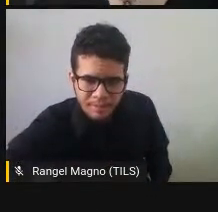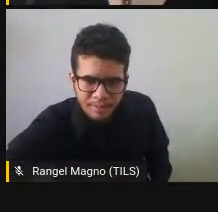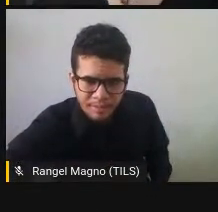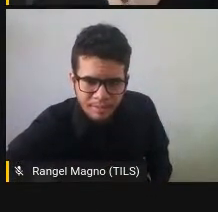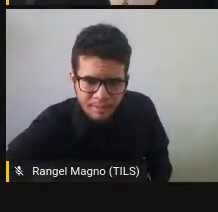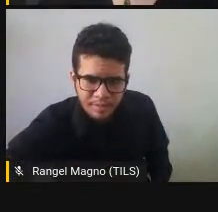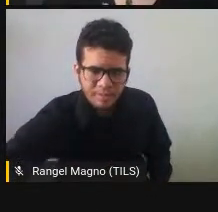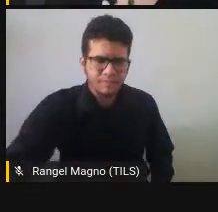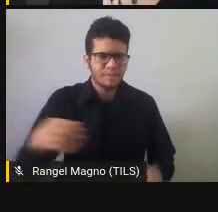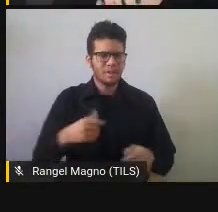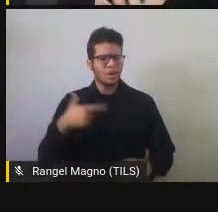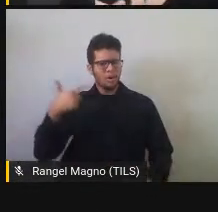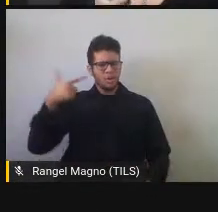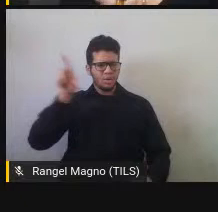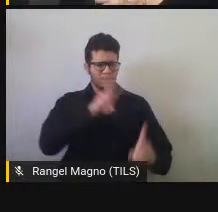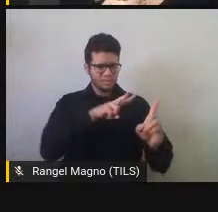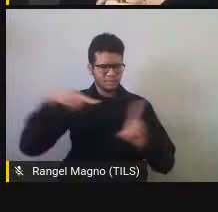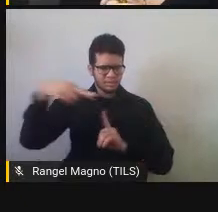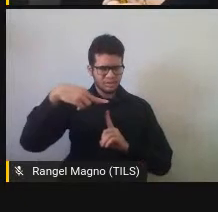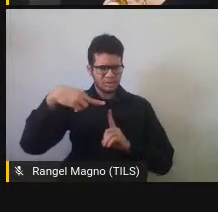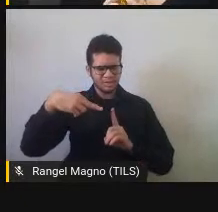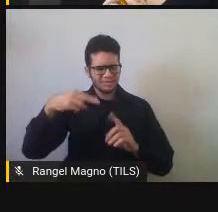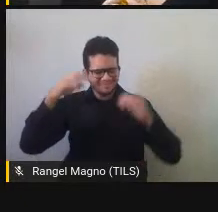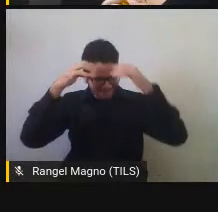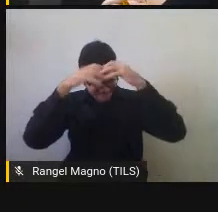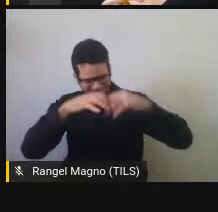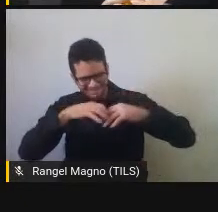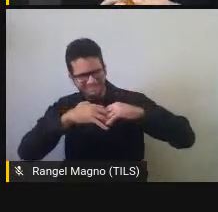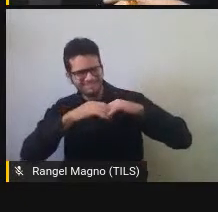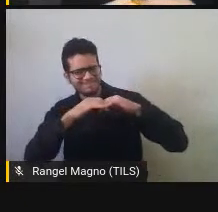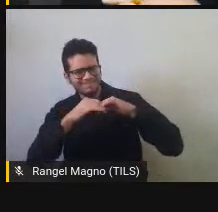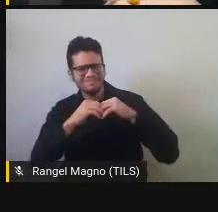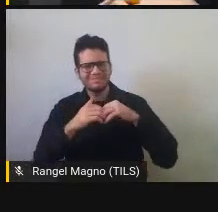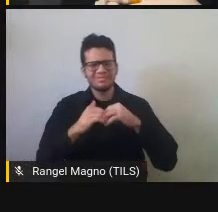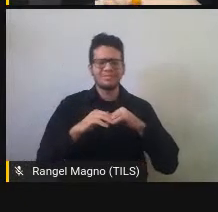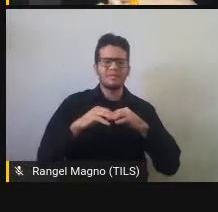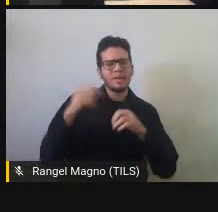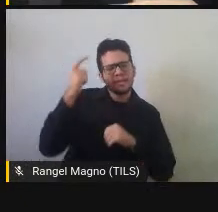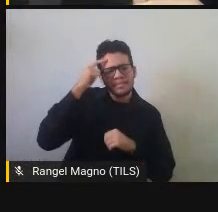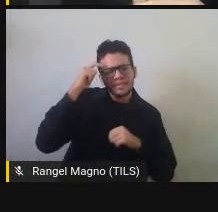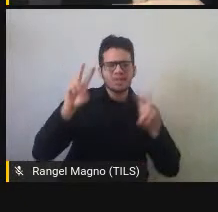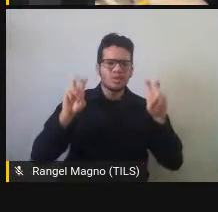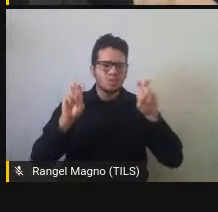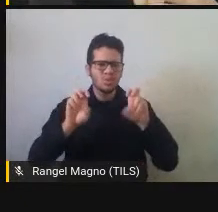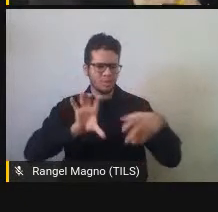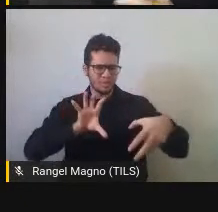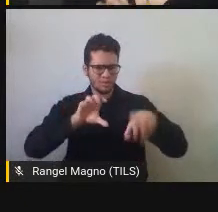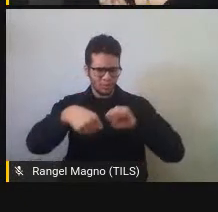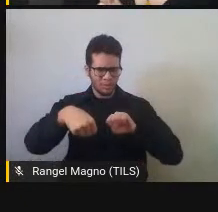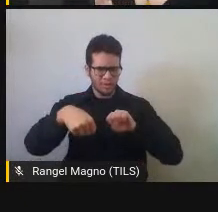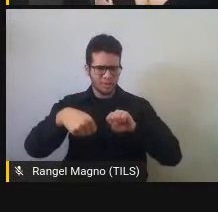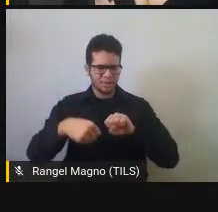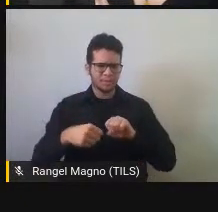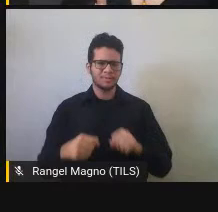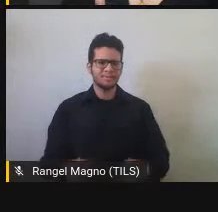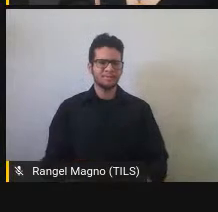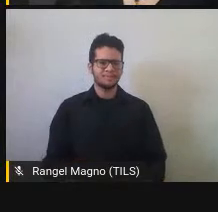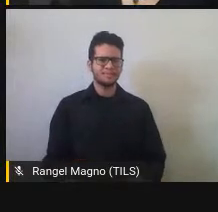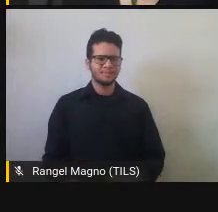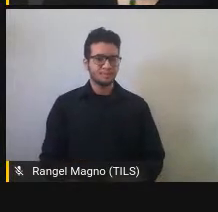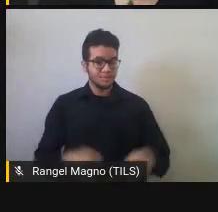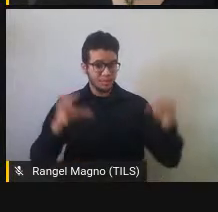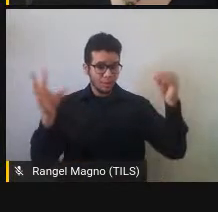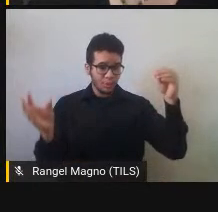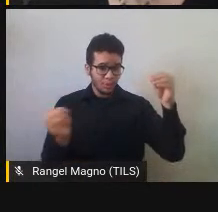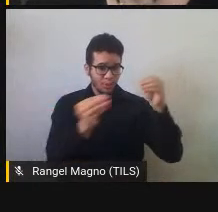a escrever esse arrasoado sobre a sua formação. Eu coloco mais um fragmento do